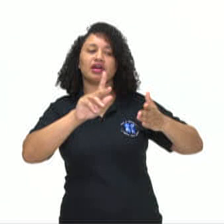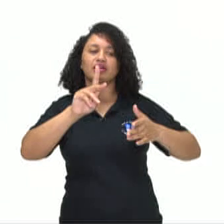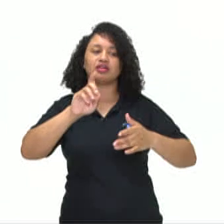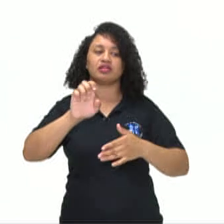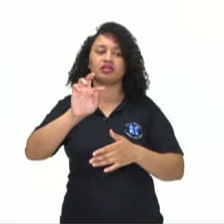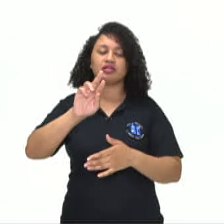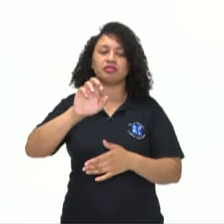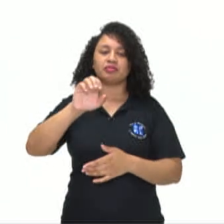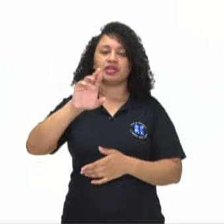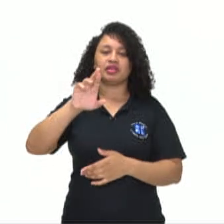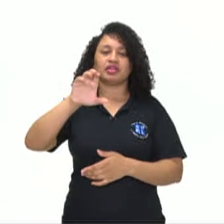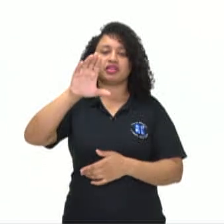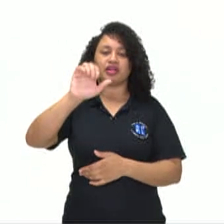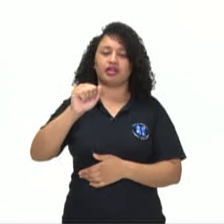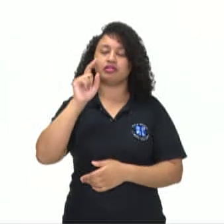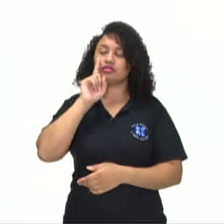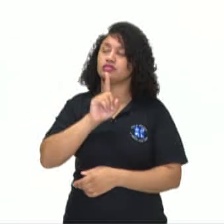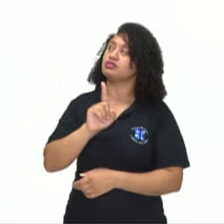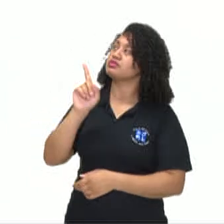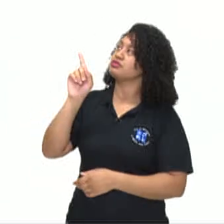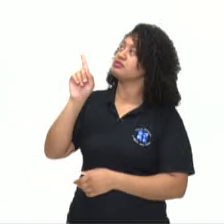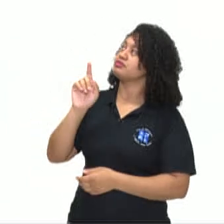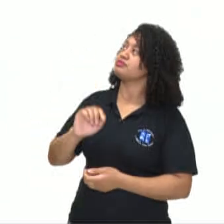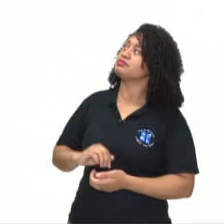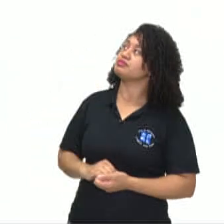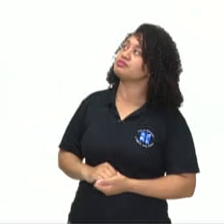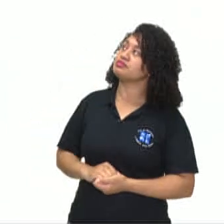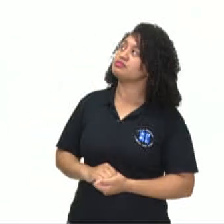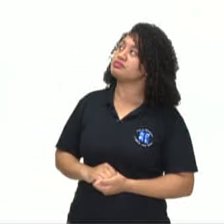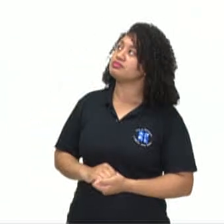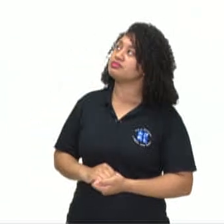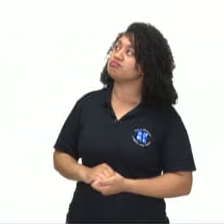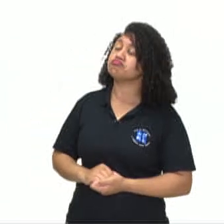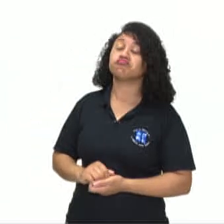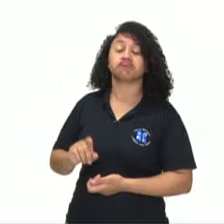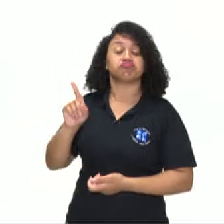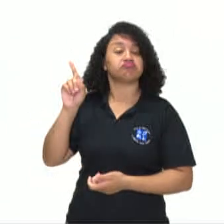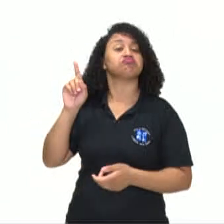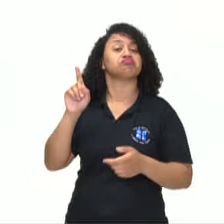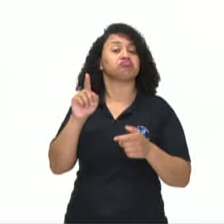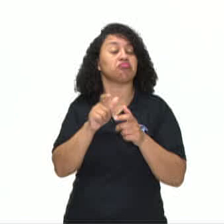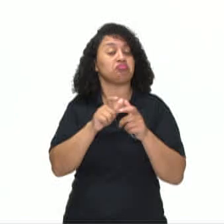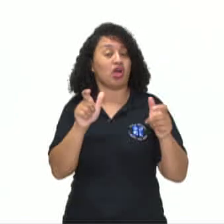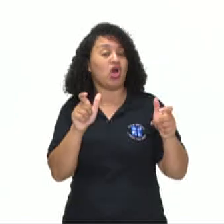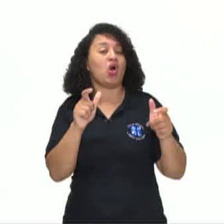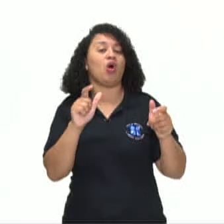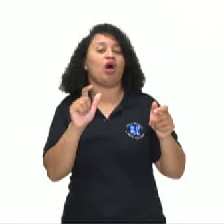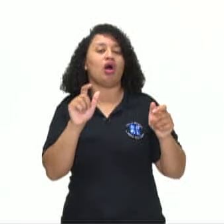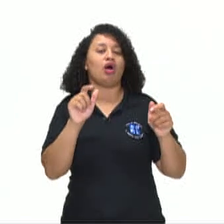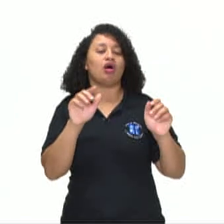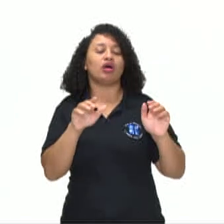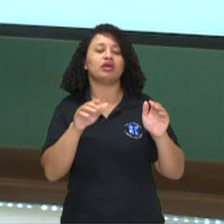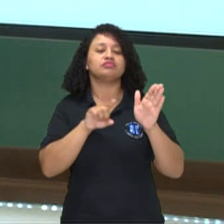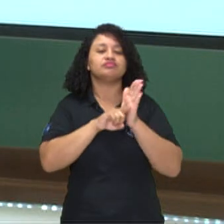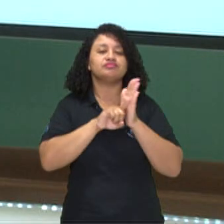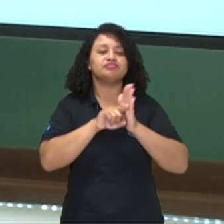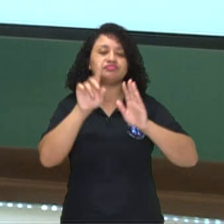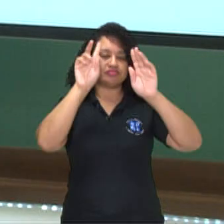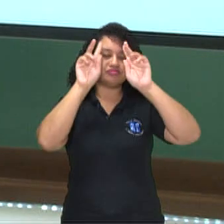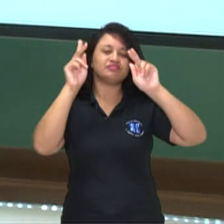aí de Petrarca, né, um dos maiores humanistas que nós tivemos no período renascentista,